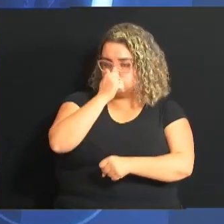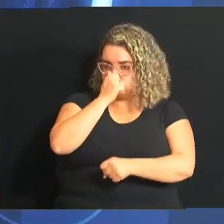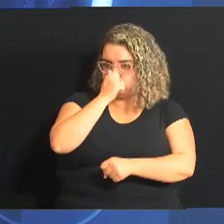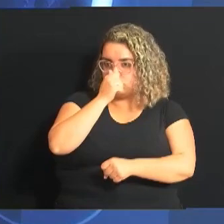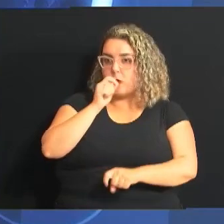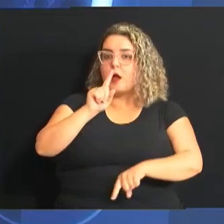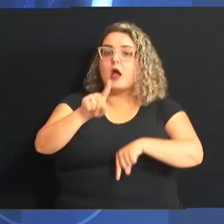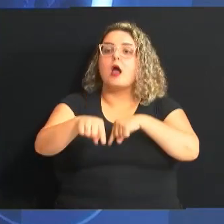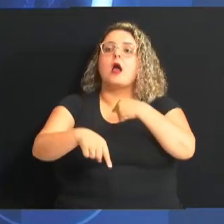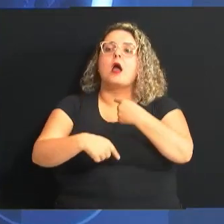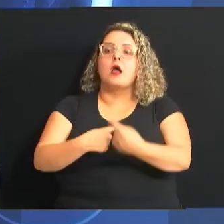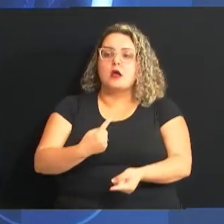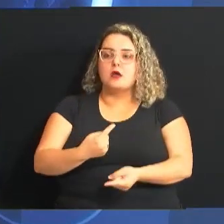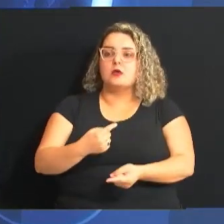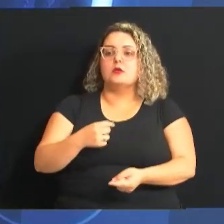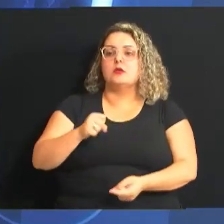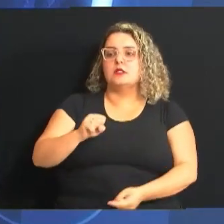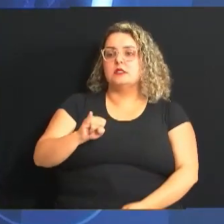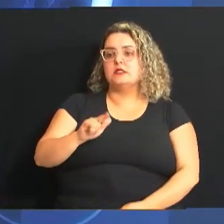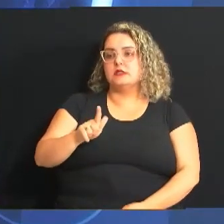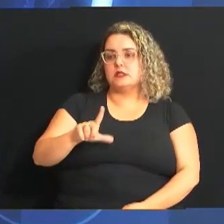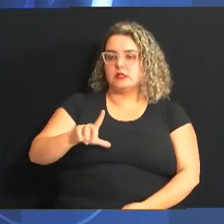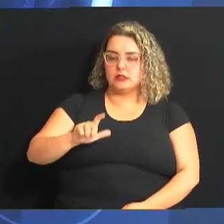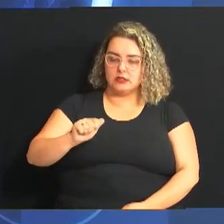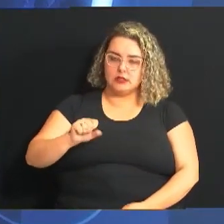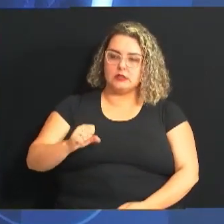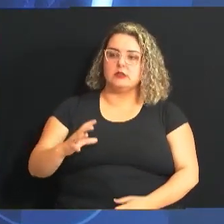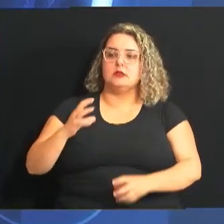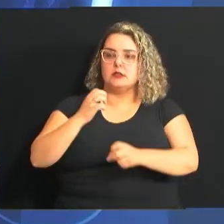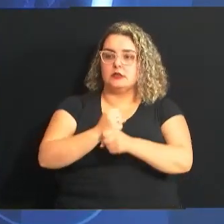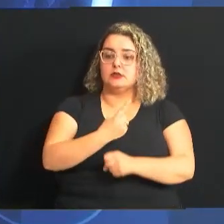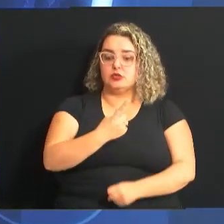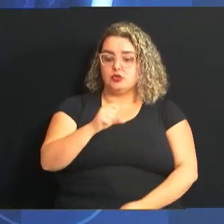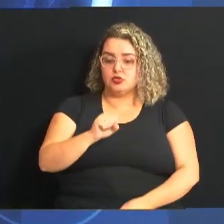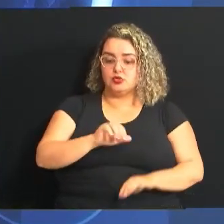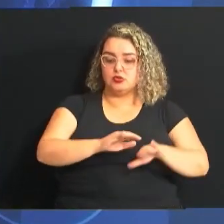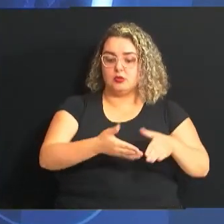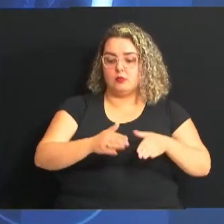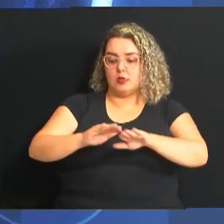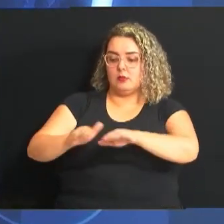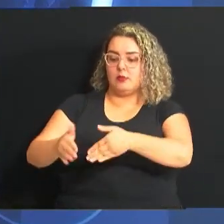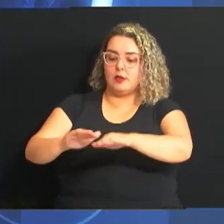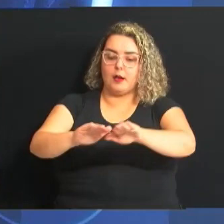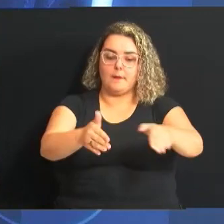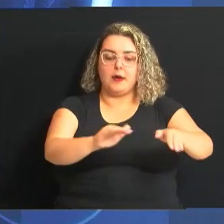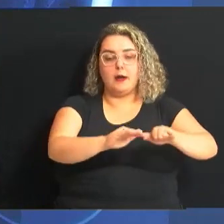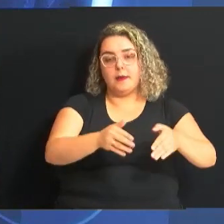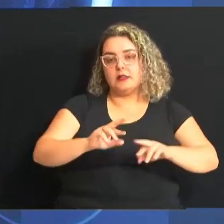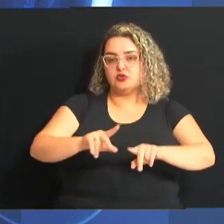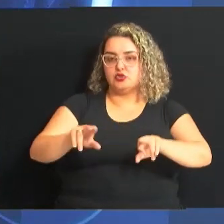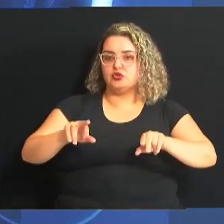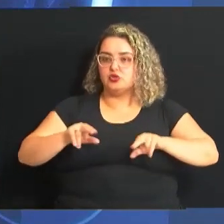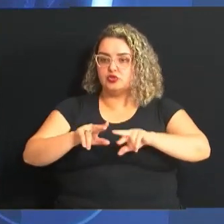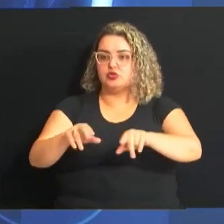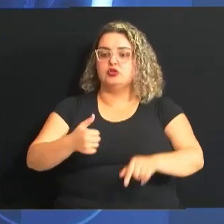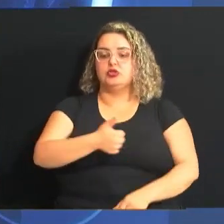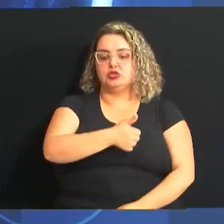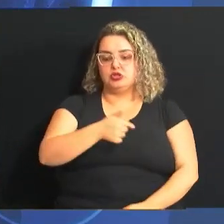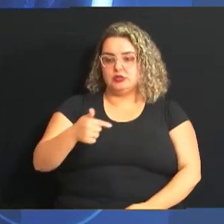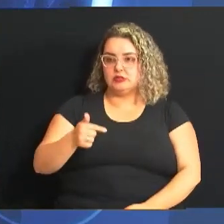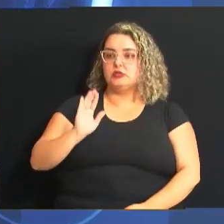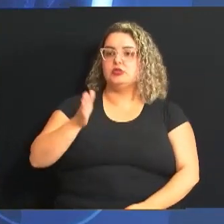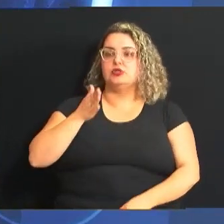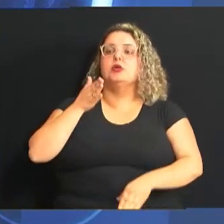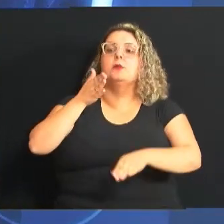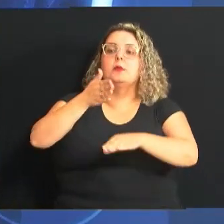para outras siglas. No total, há 18 bancadas distintas na casa, das quais 17 já participam